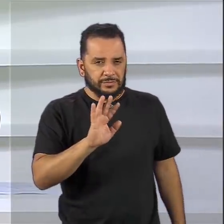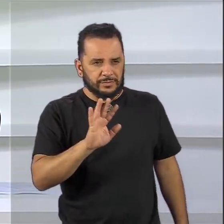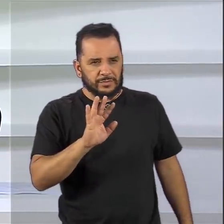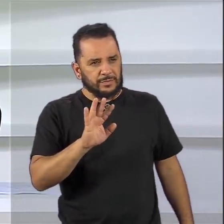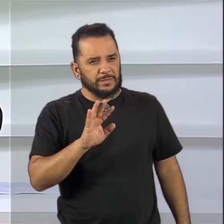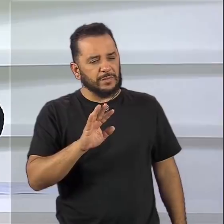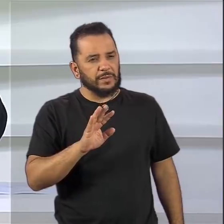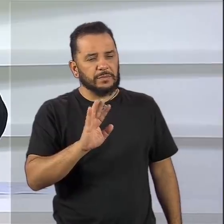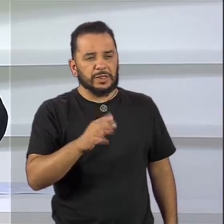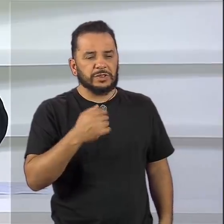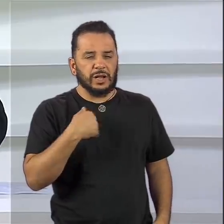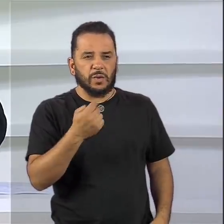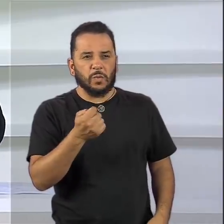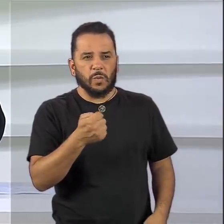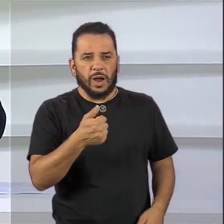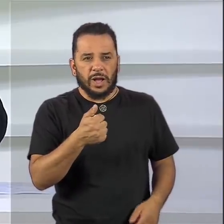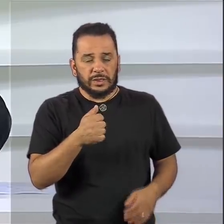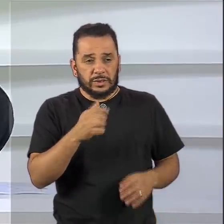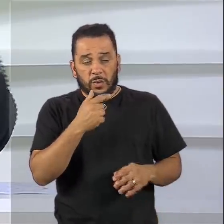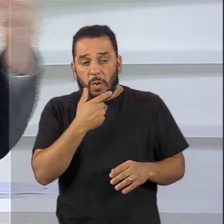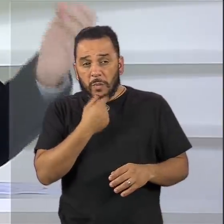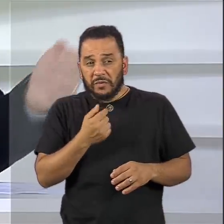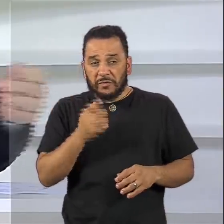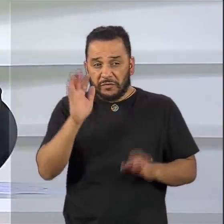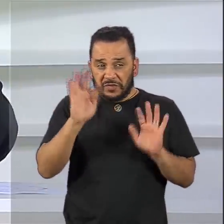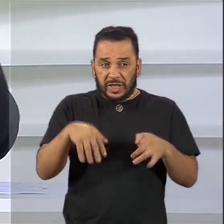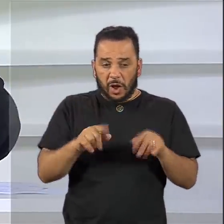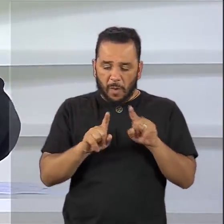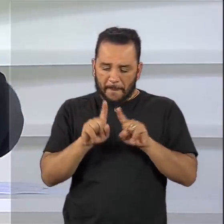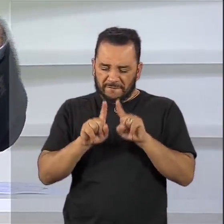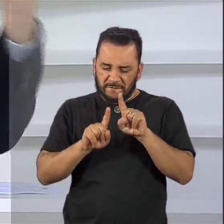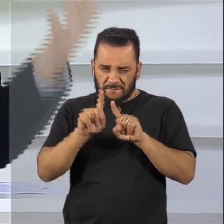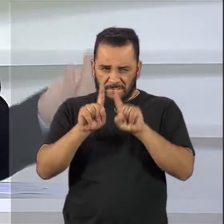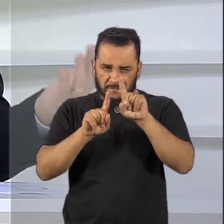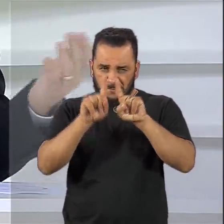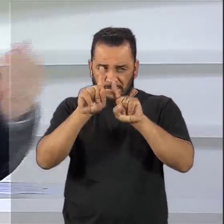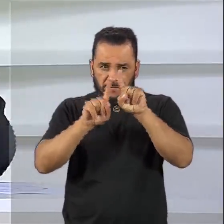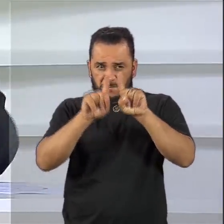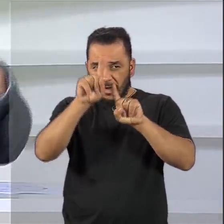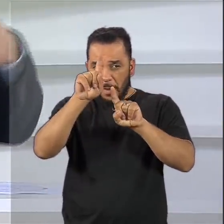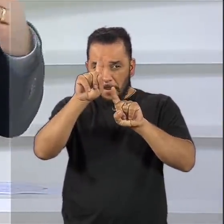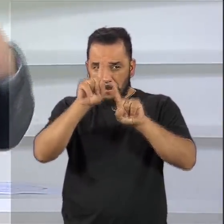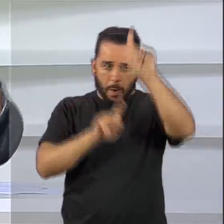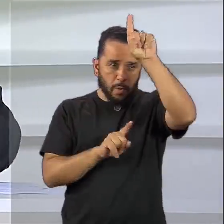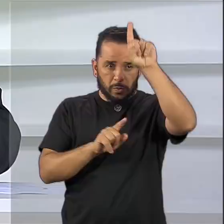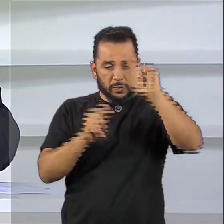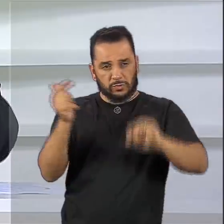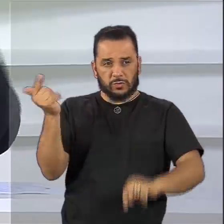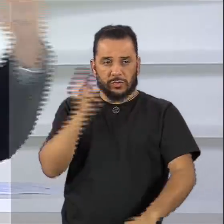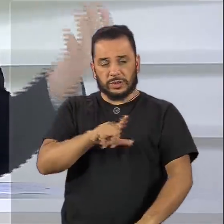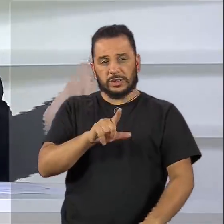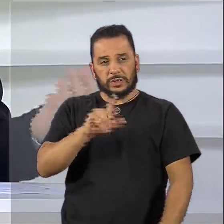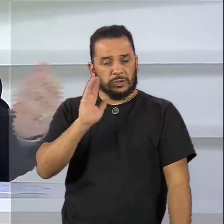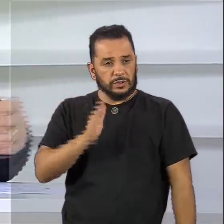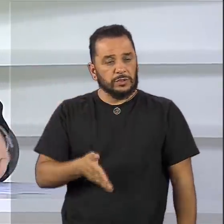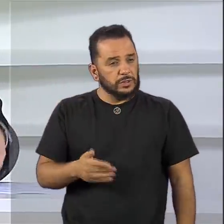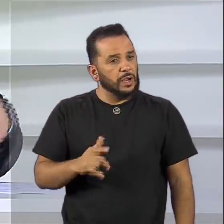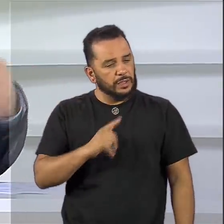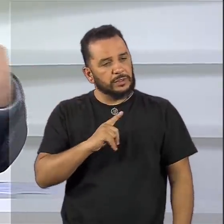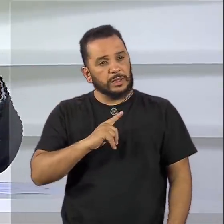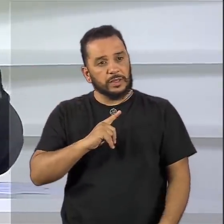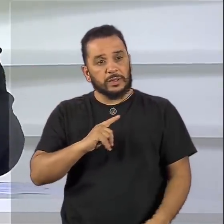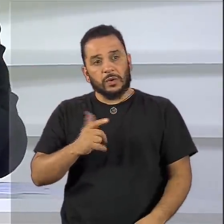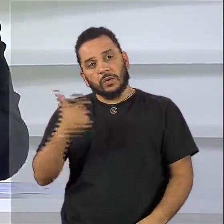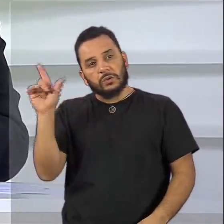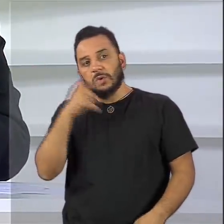Quase na reta final que ele passa, né, o escândalo do Fillon, que era um tradicional, que estava na frente, teve um escândalo de